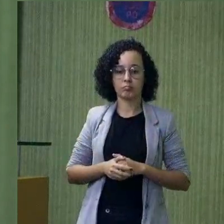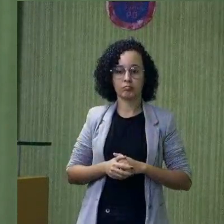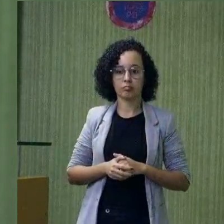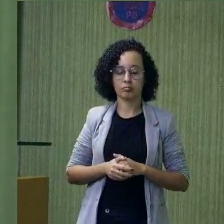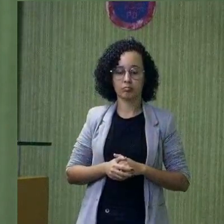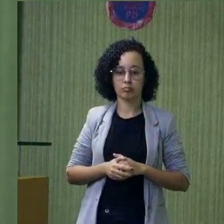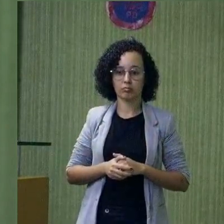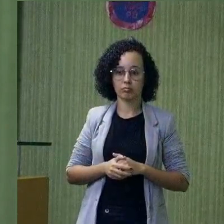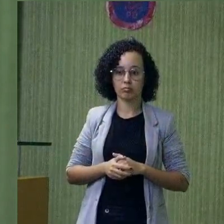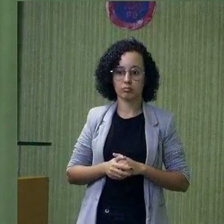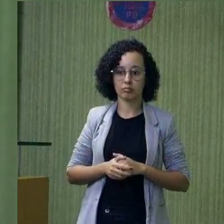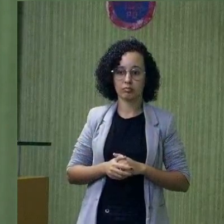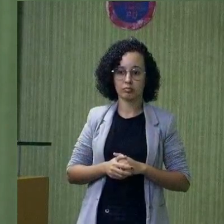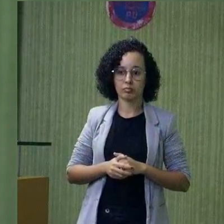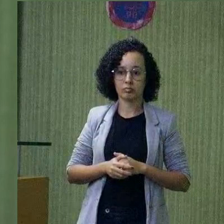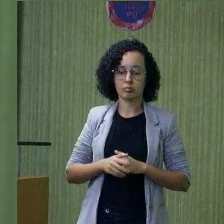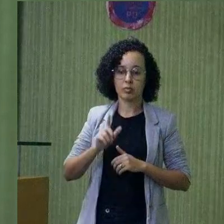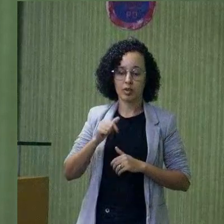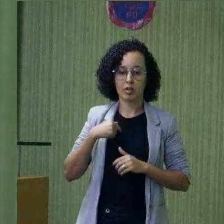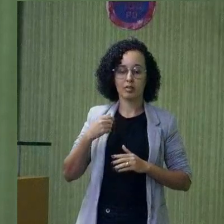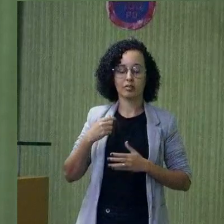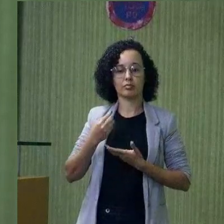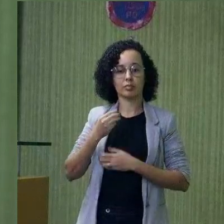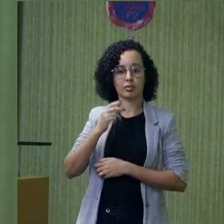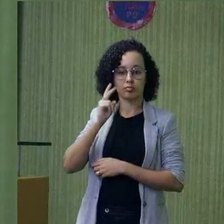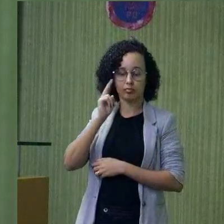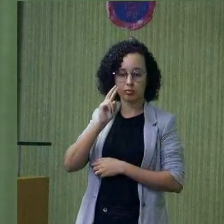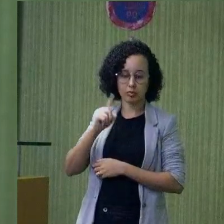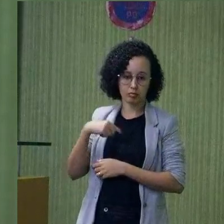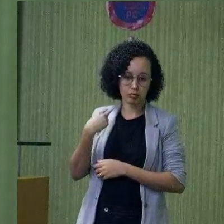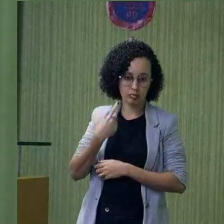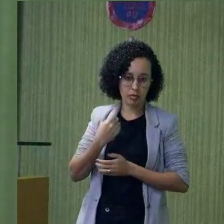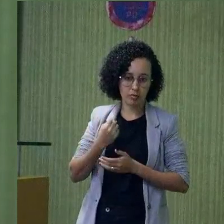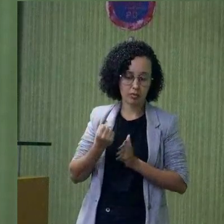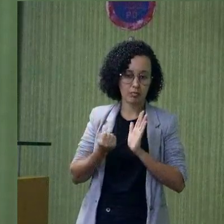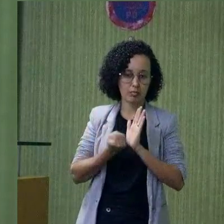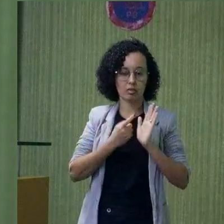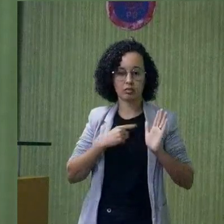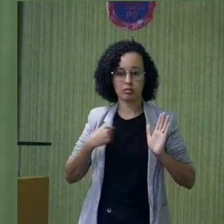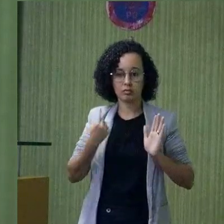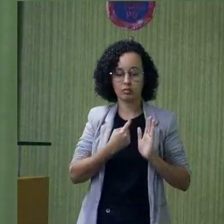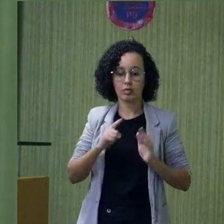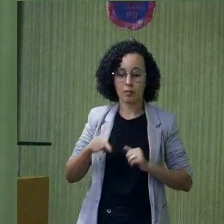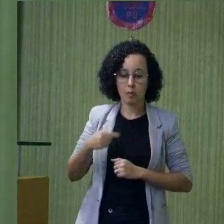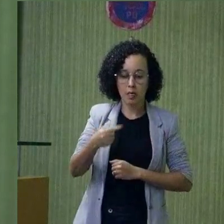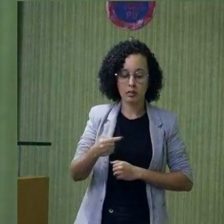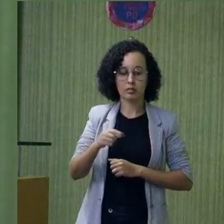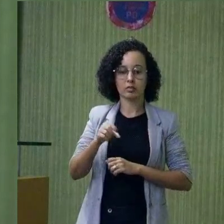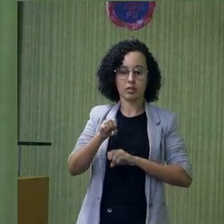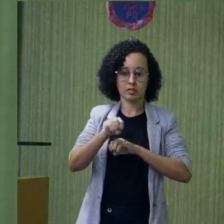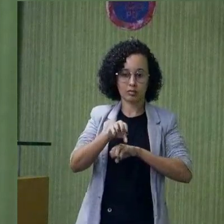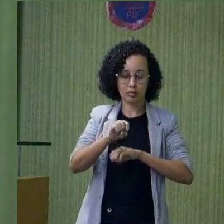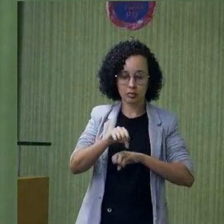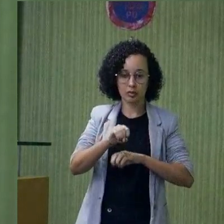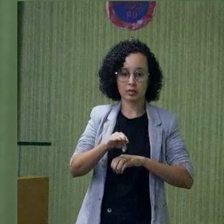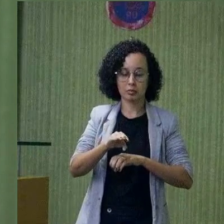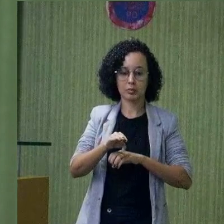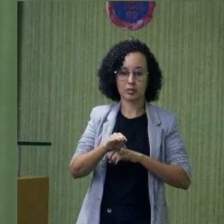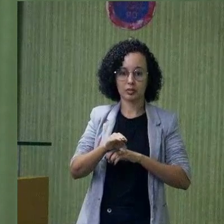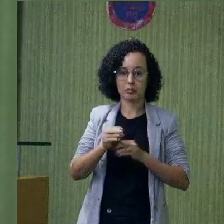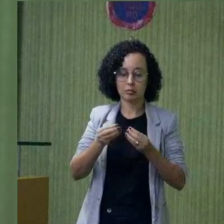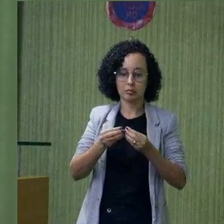fica para nós e sim depis que acontece aí a educação vai pagar um preço